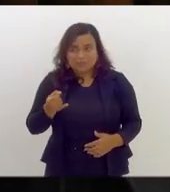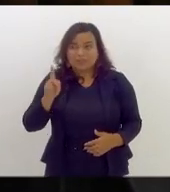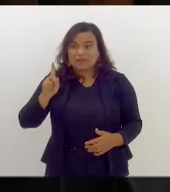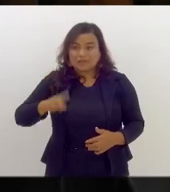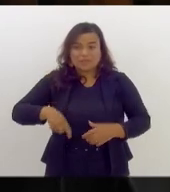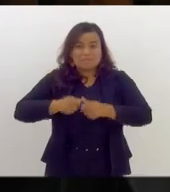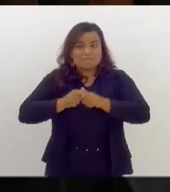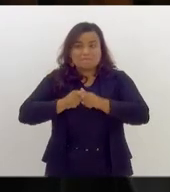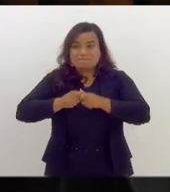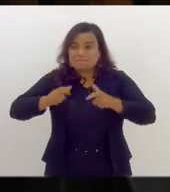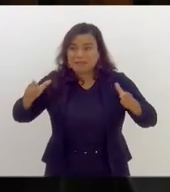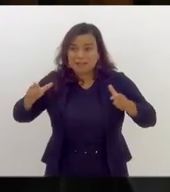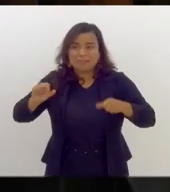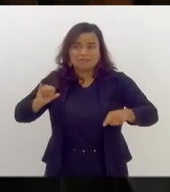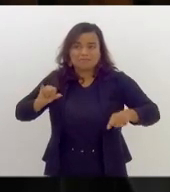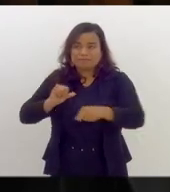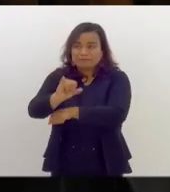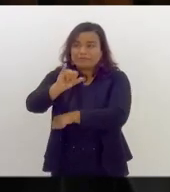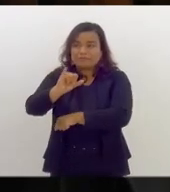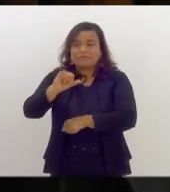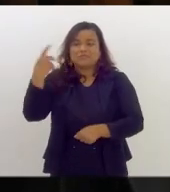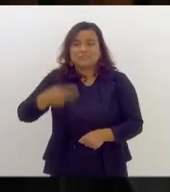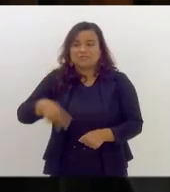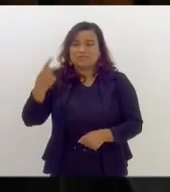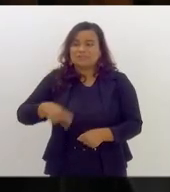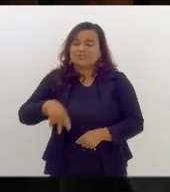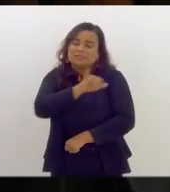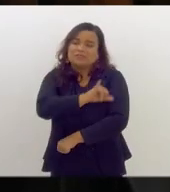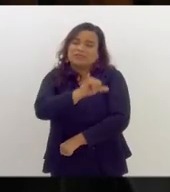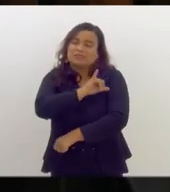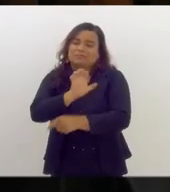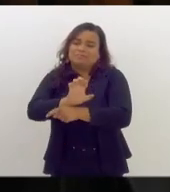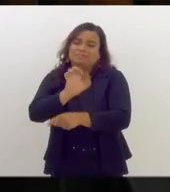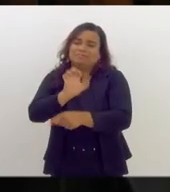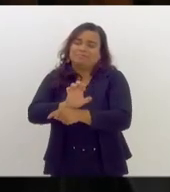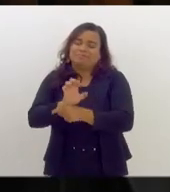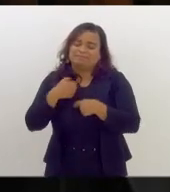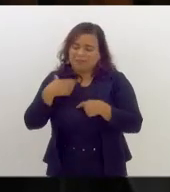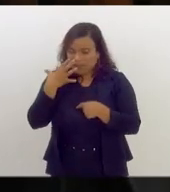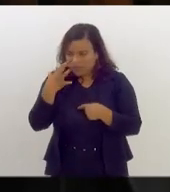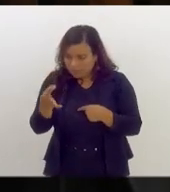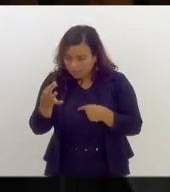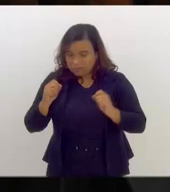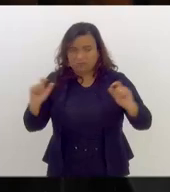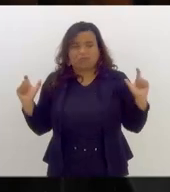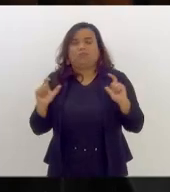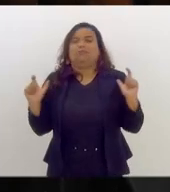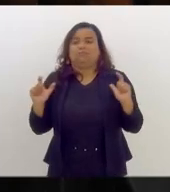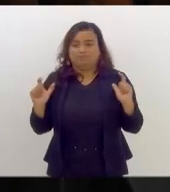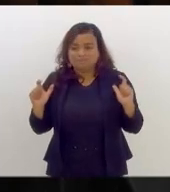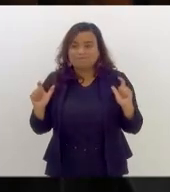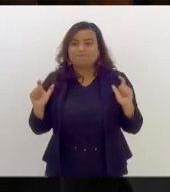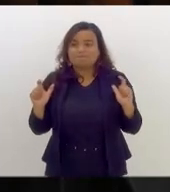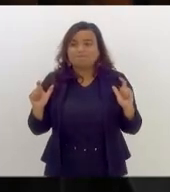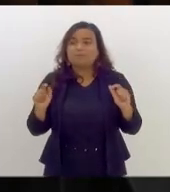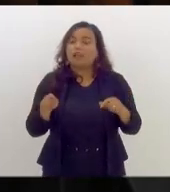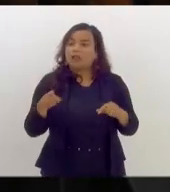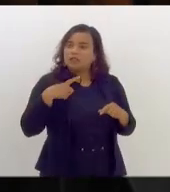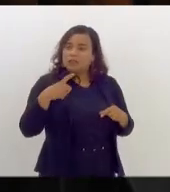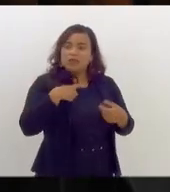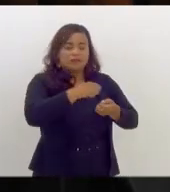que eu já vi no estado do Rio de Janeiro onde um